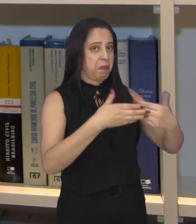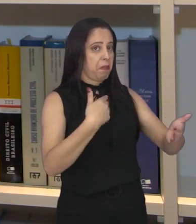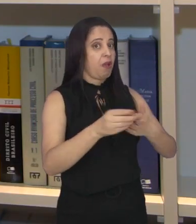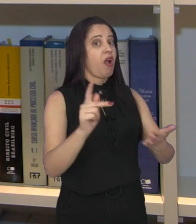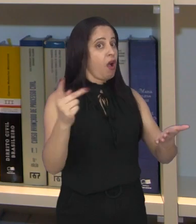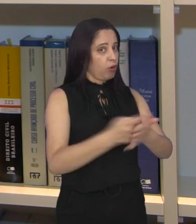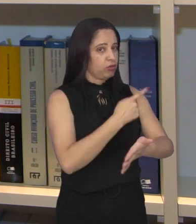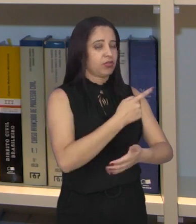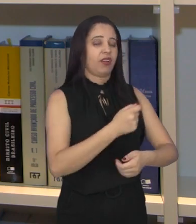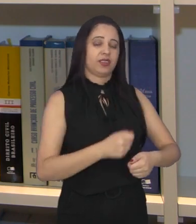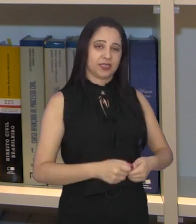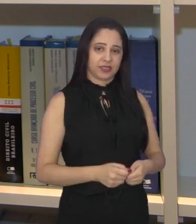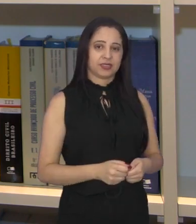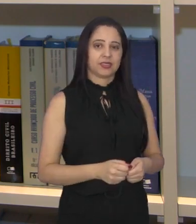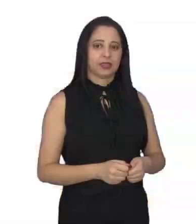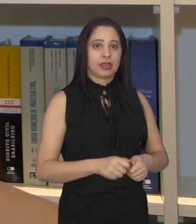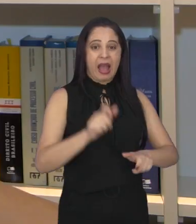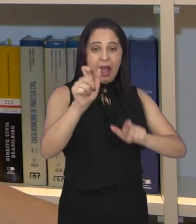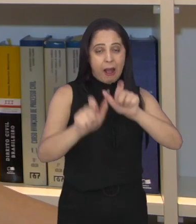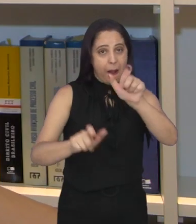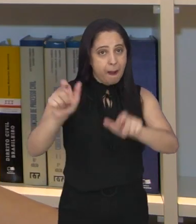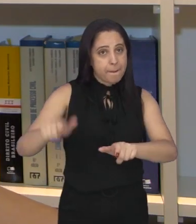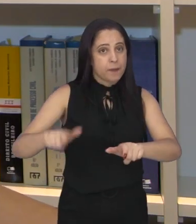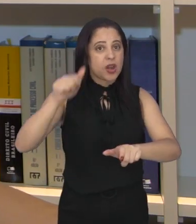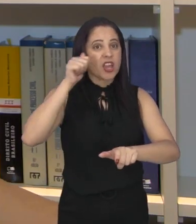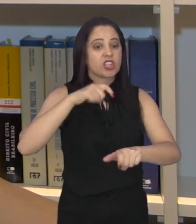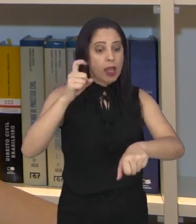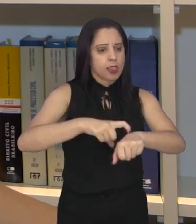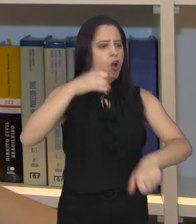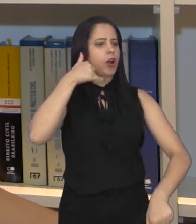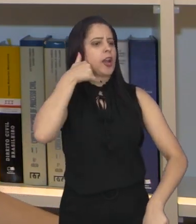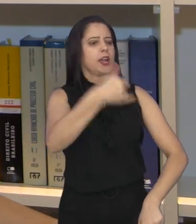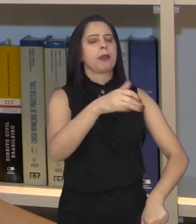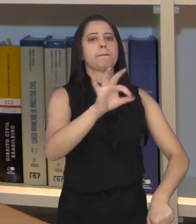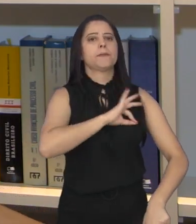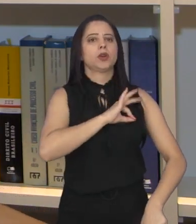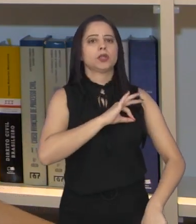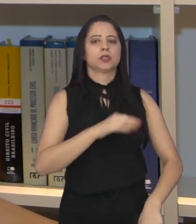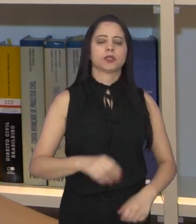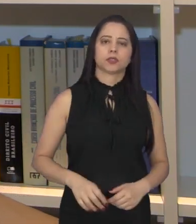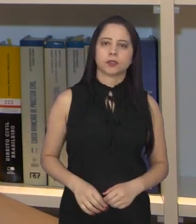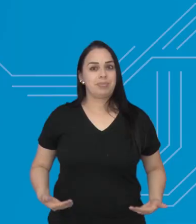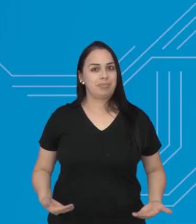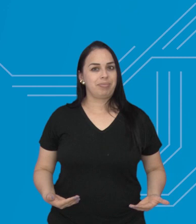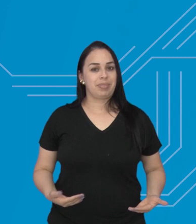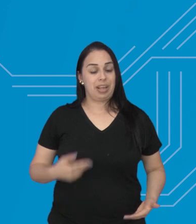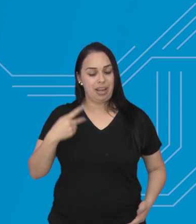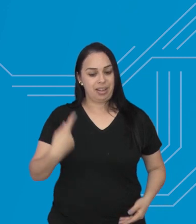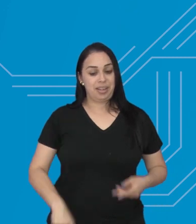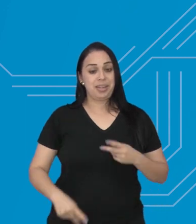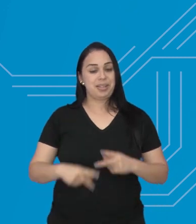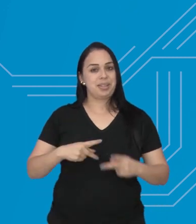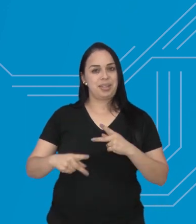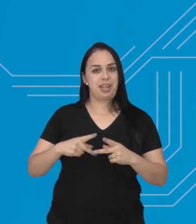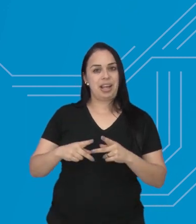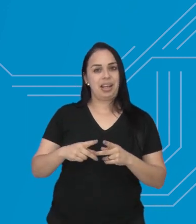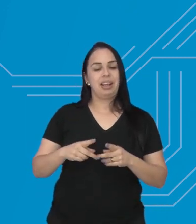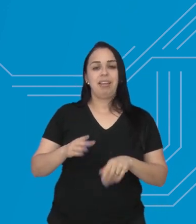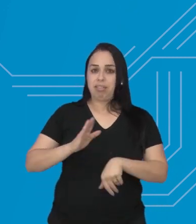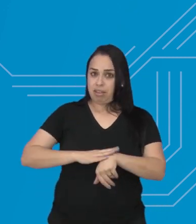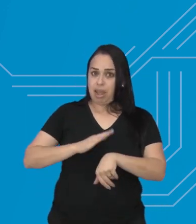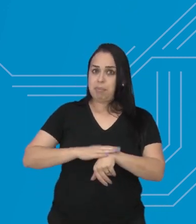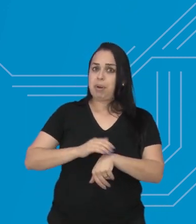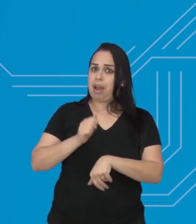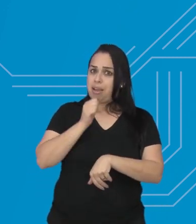acontecer, então com certeza é um grande avanço. A mulher ela já aciona a polícia imediatamente, né? E aqui em São José dos Campos ainda